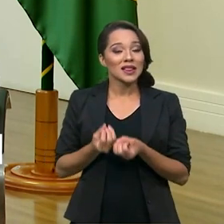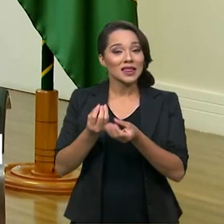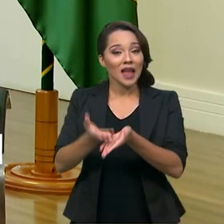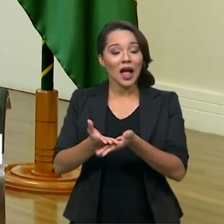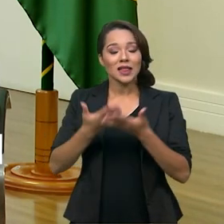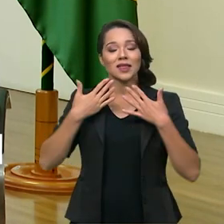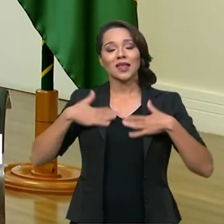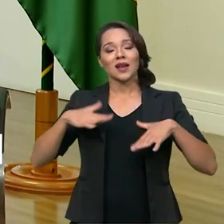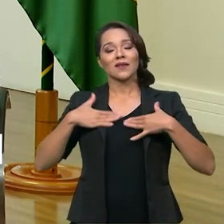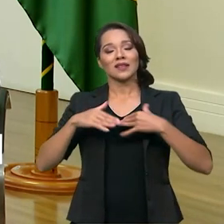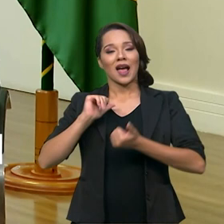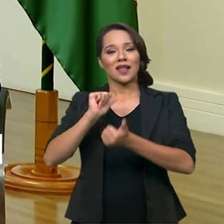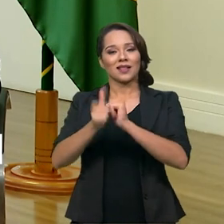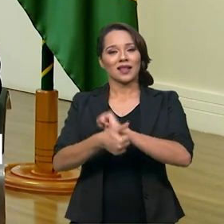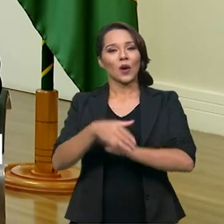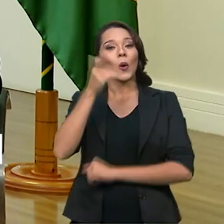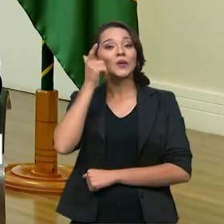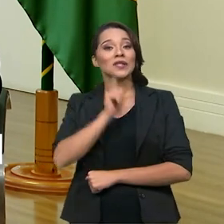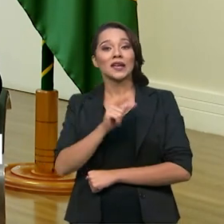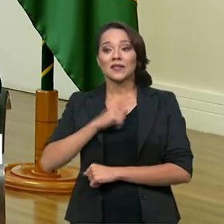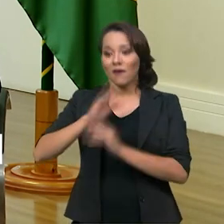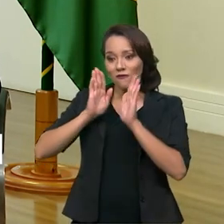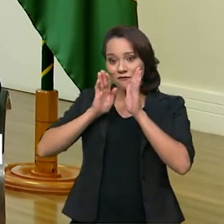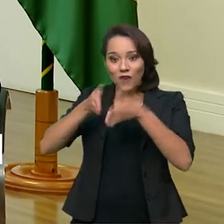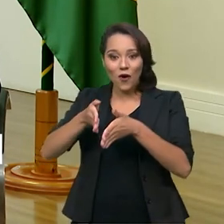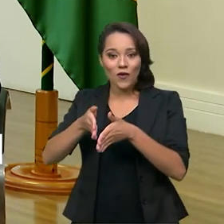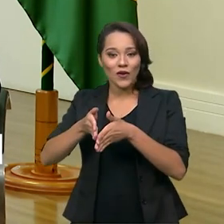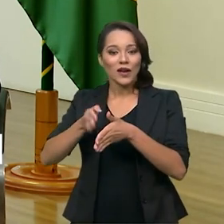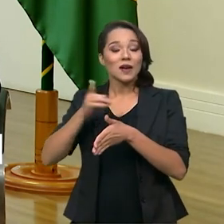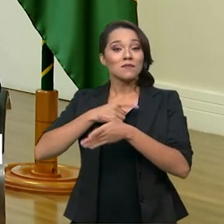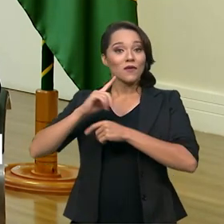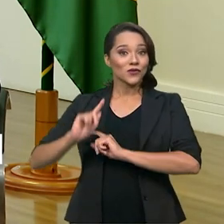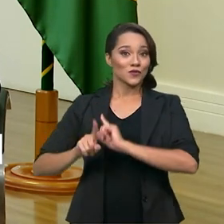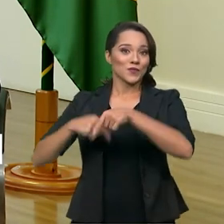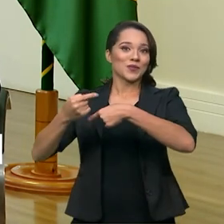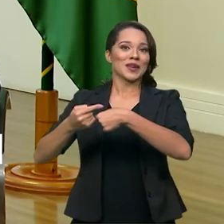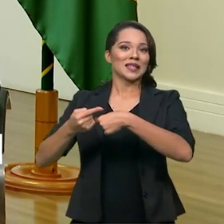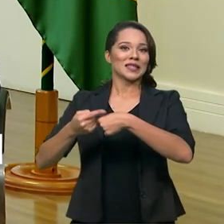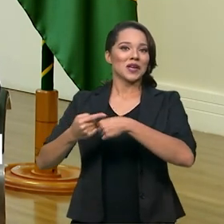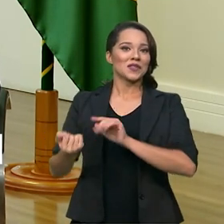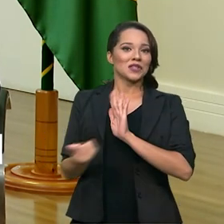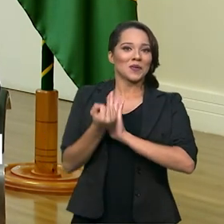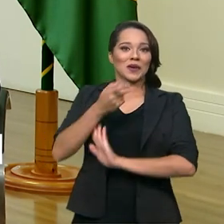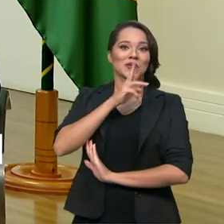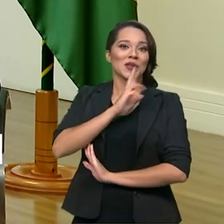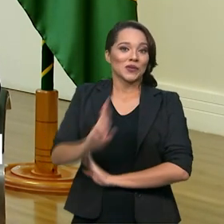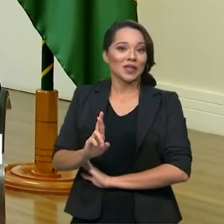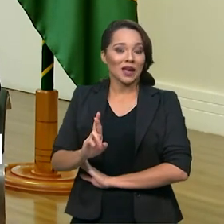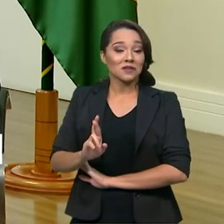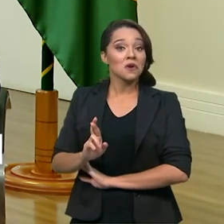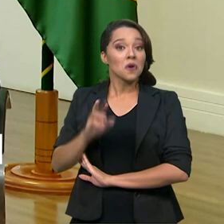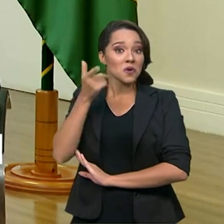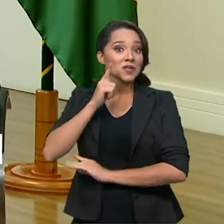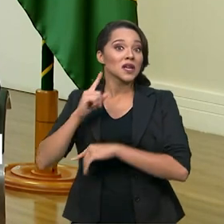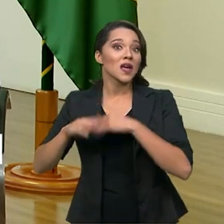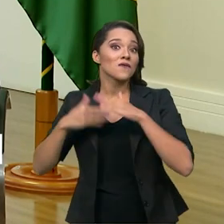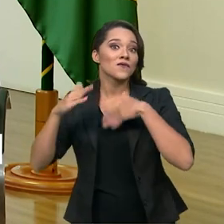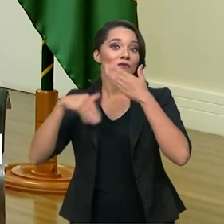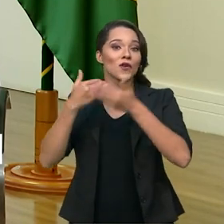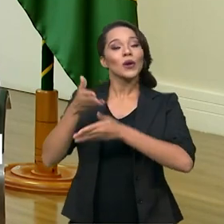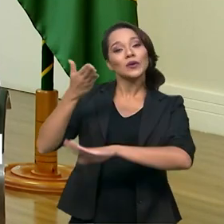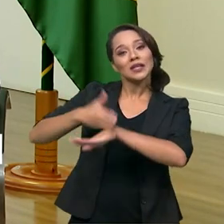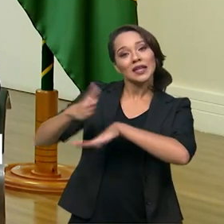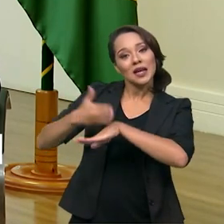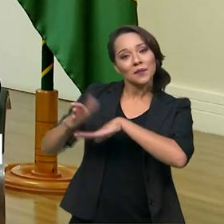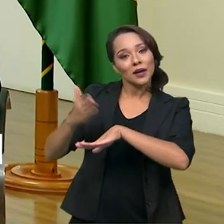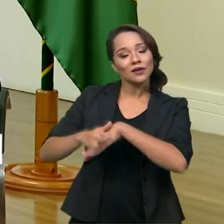tranquilidade para que esse atleta possa, sim, ter foco, né, na superação das suas marcas e resultados, possa evoluir no seu